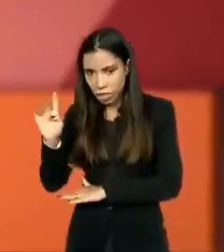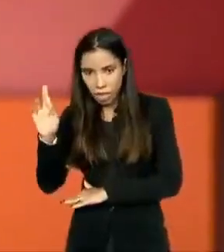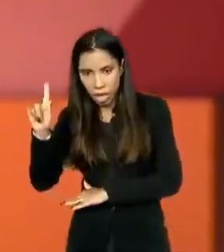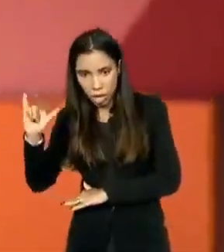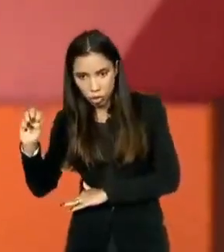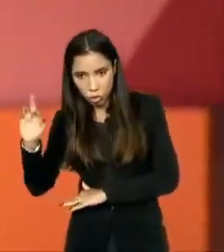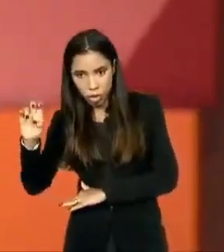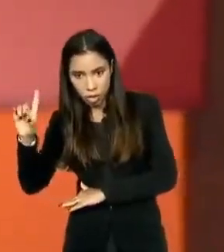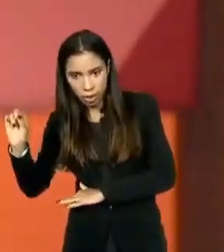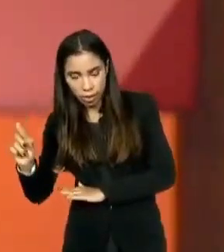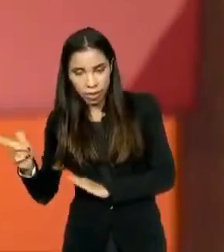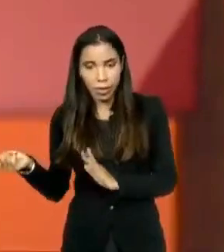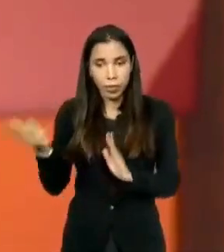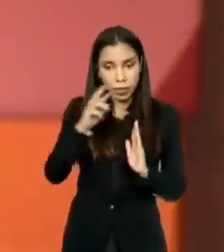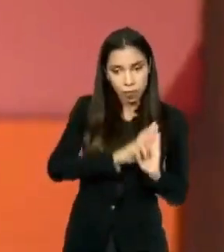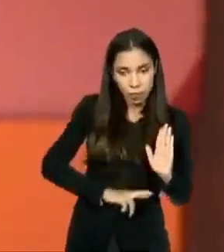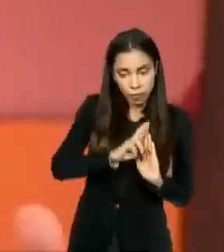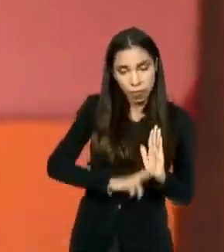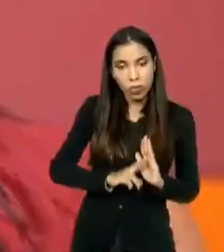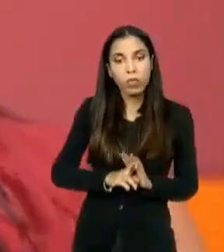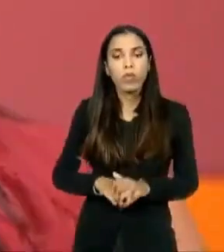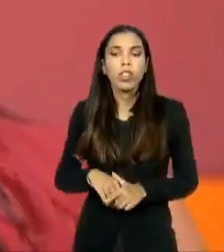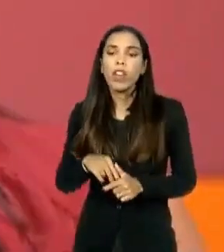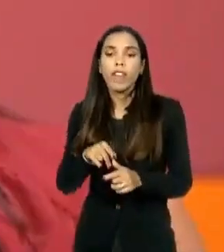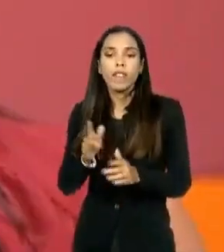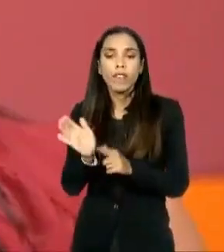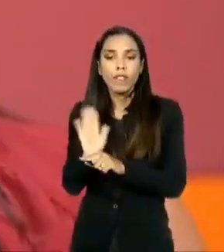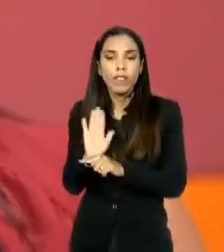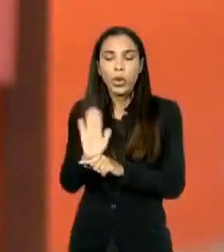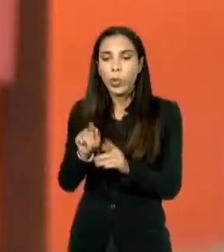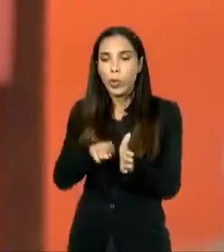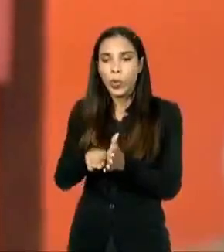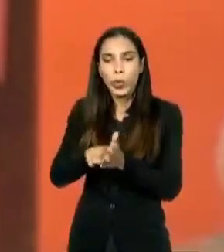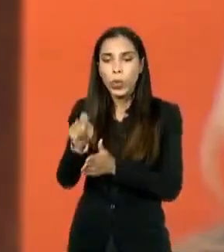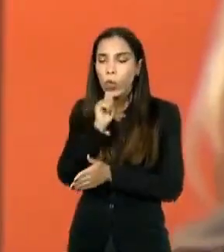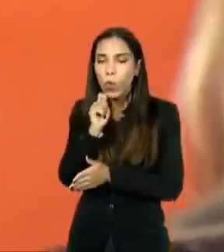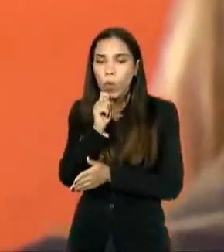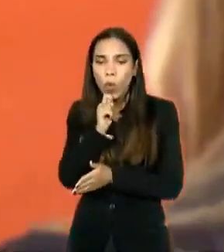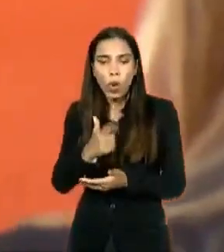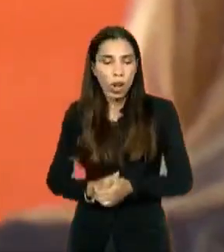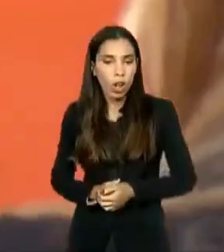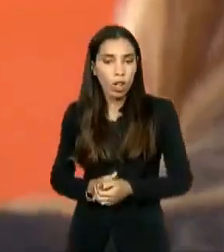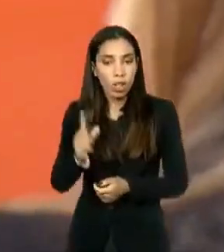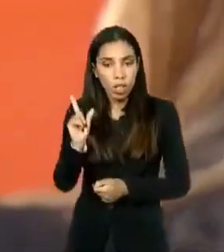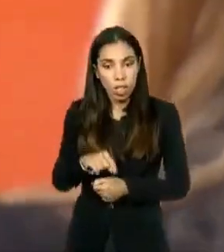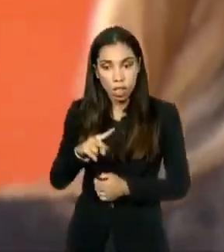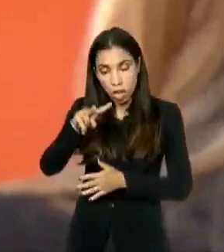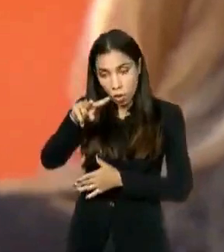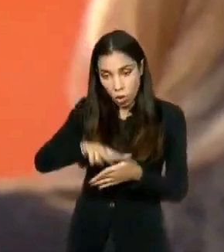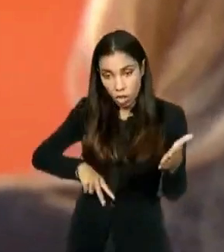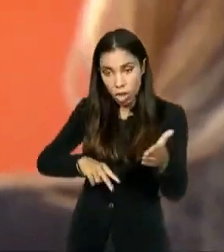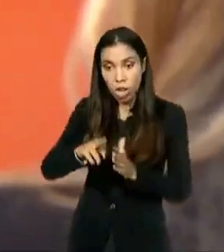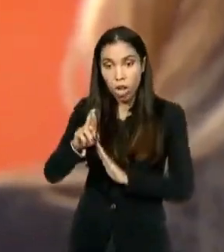maneira, como eu fui fazer o filme, assim, sem pesquisa inicial, eu fui no roteiro dele. Eu fui lá, li o